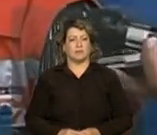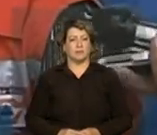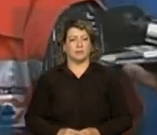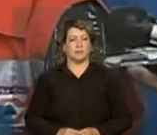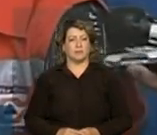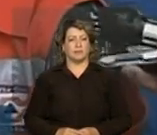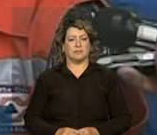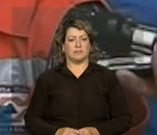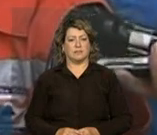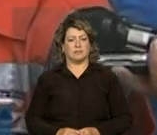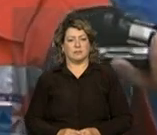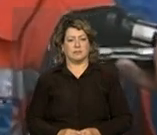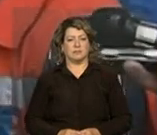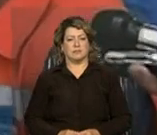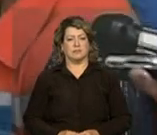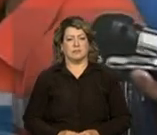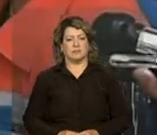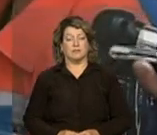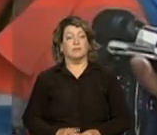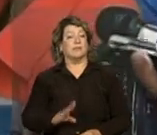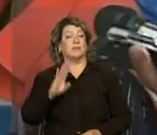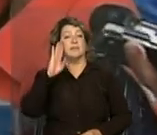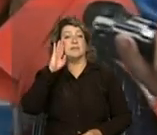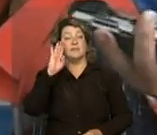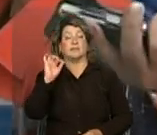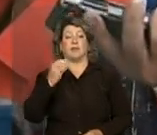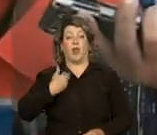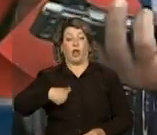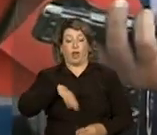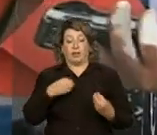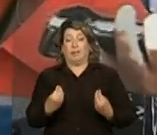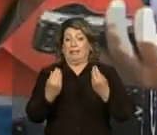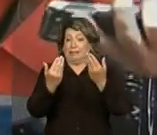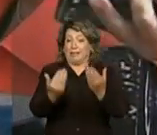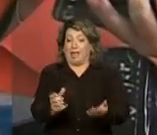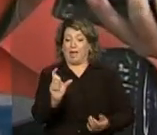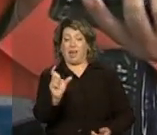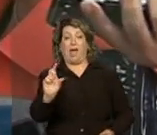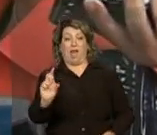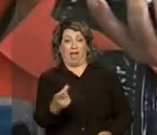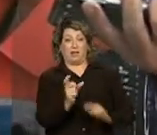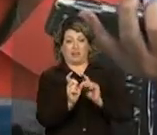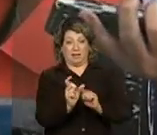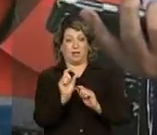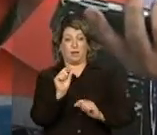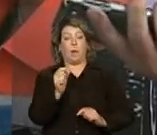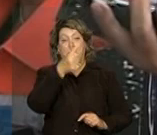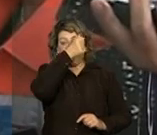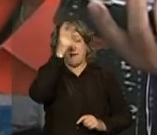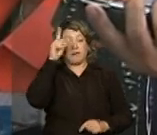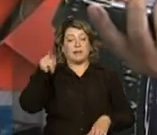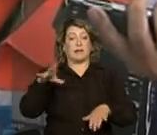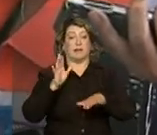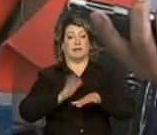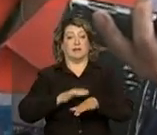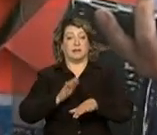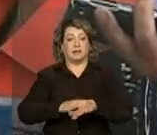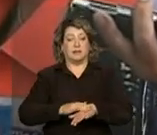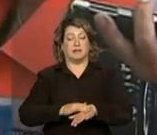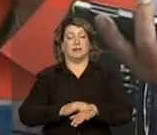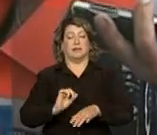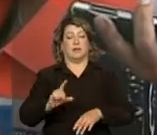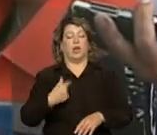Dependendo do cartão, vai depender do cartão, desculpa. Minha querida, a gente dá o cartão e o prefeito vai. A